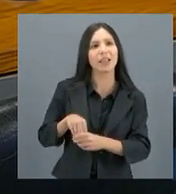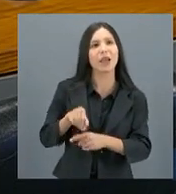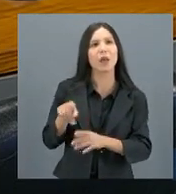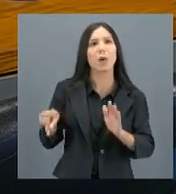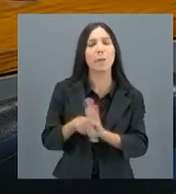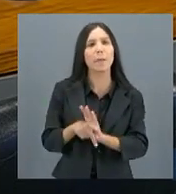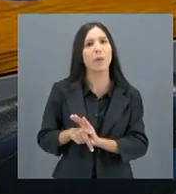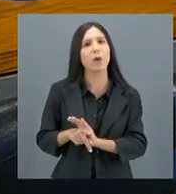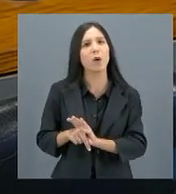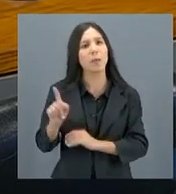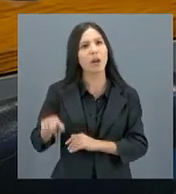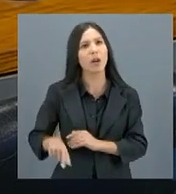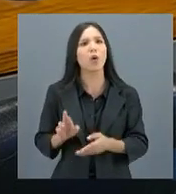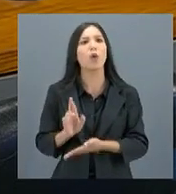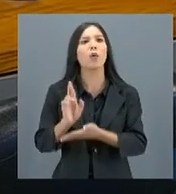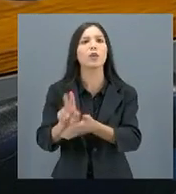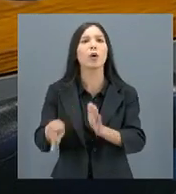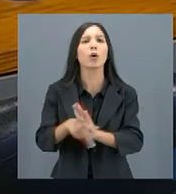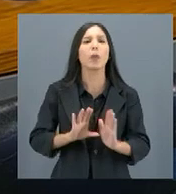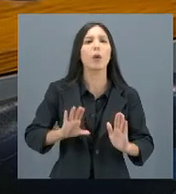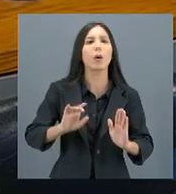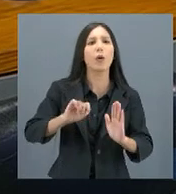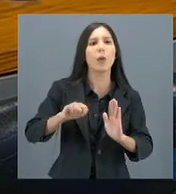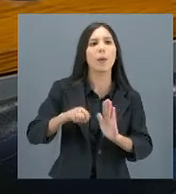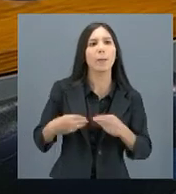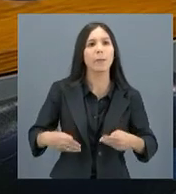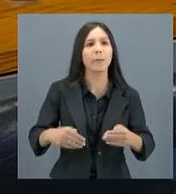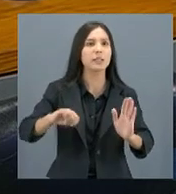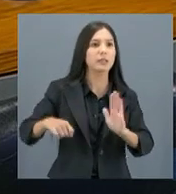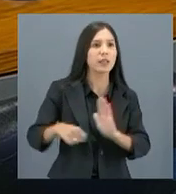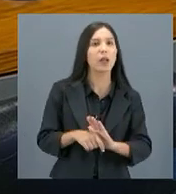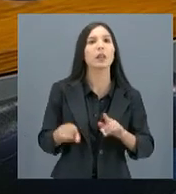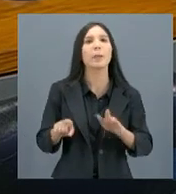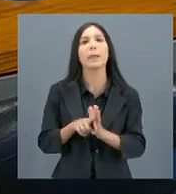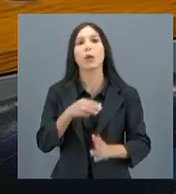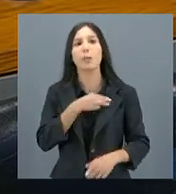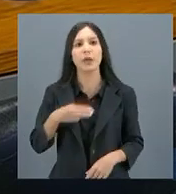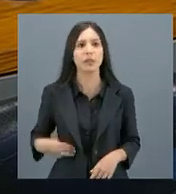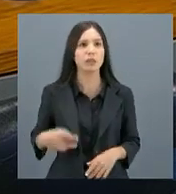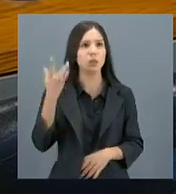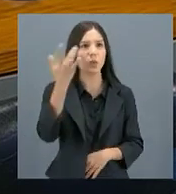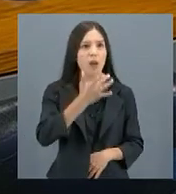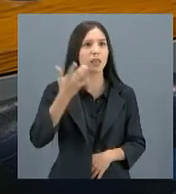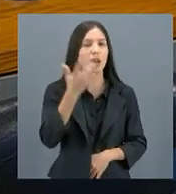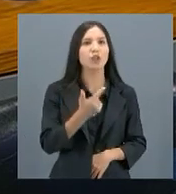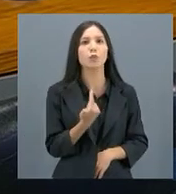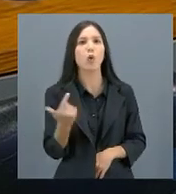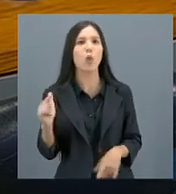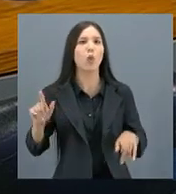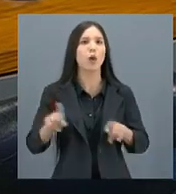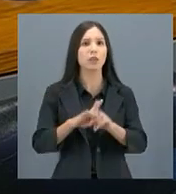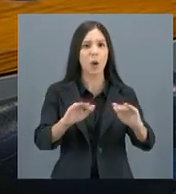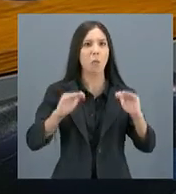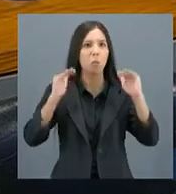da corregedoria, da ouvidoria do Ministério que o senhor denunciou e o ministro Haddad. Né? Não levou a outras